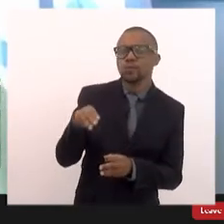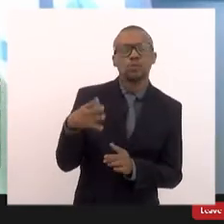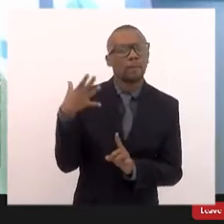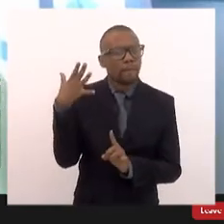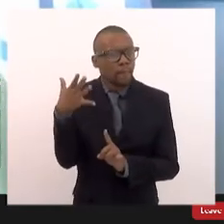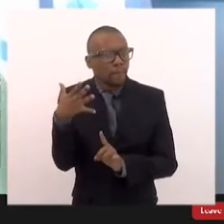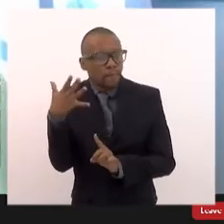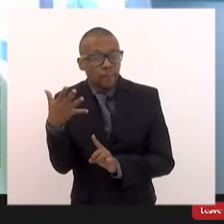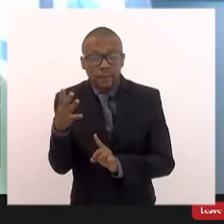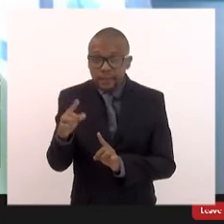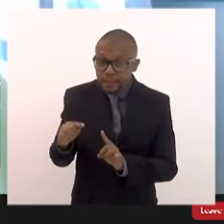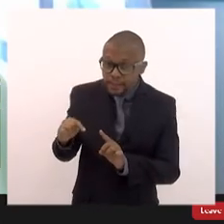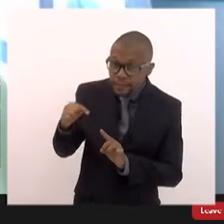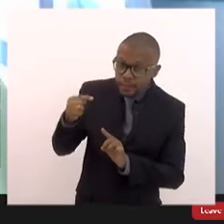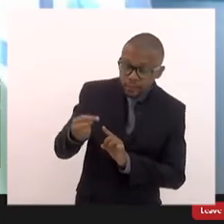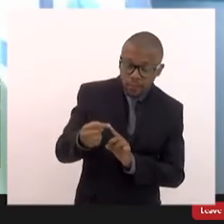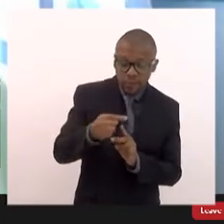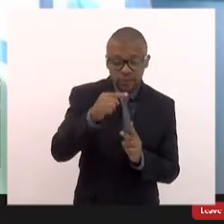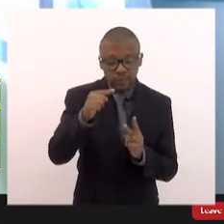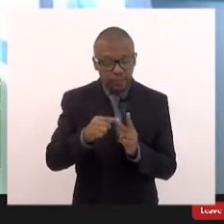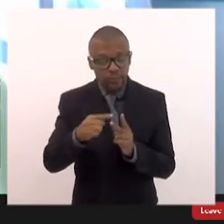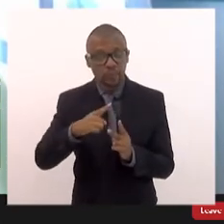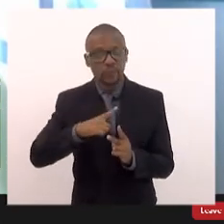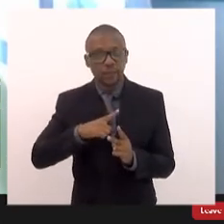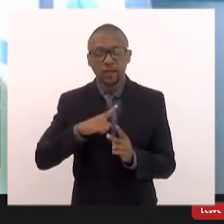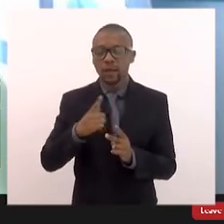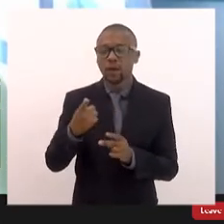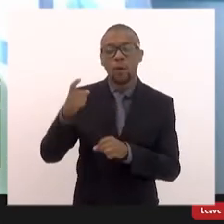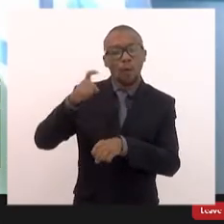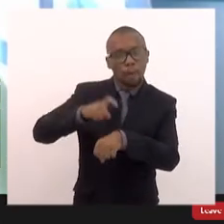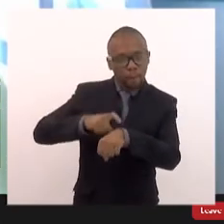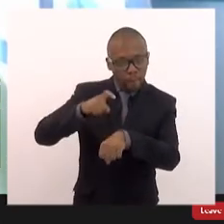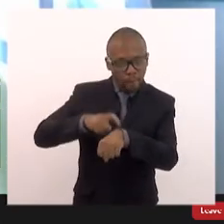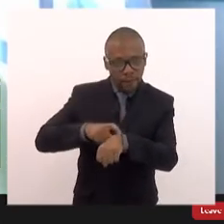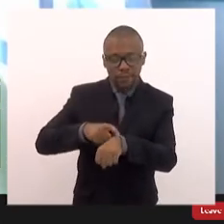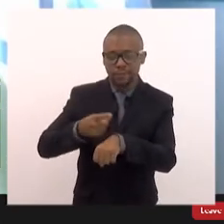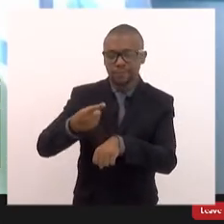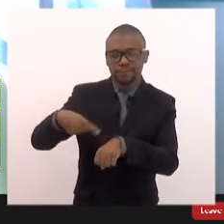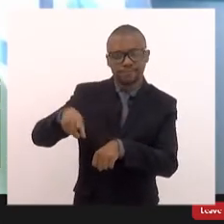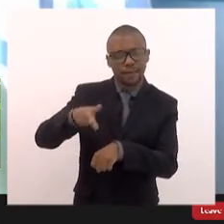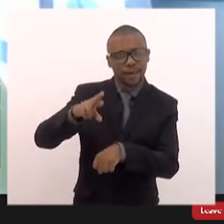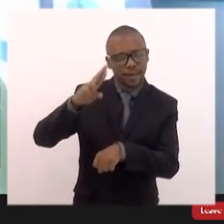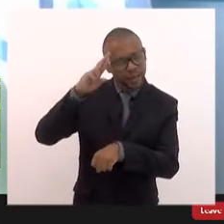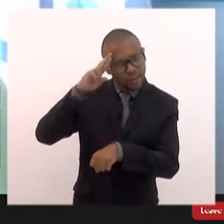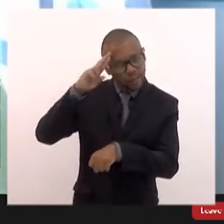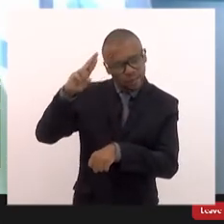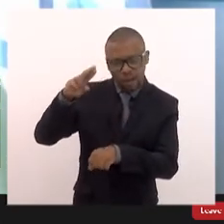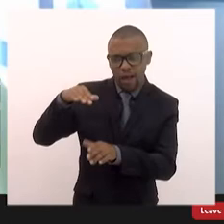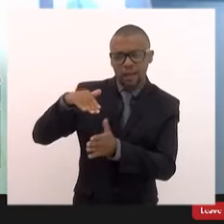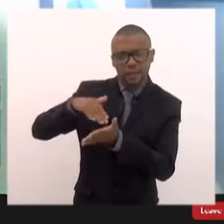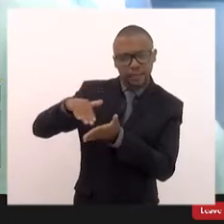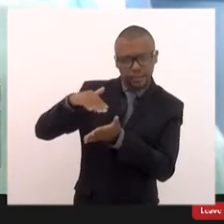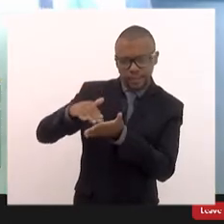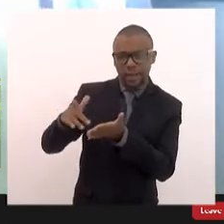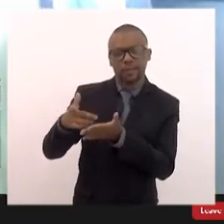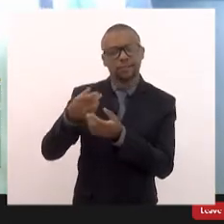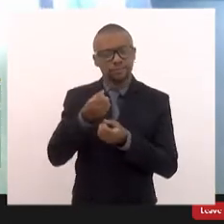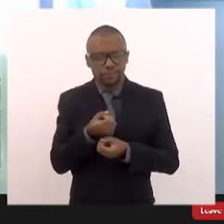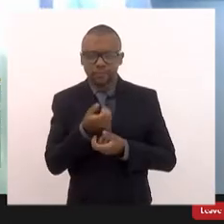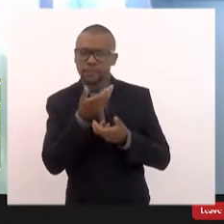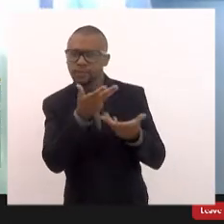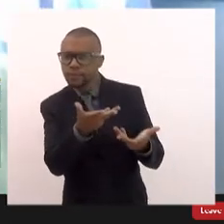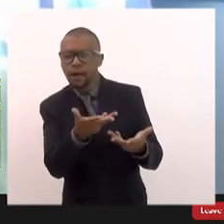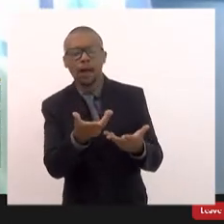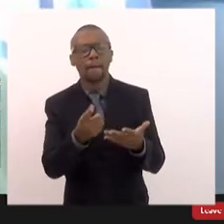depois uma rodada para as autoridades se manifestarem, né, o que, que elas têm feito, quais são as dificuldades, o que, que a gente